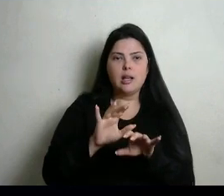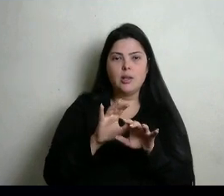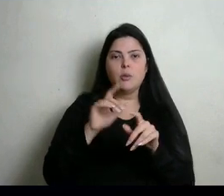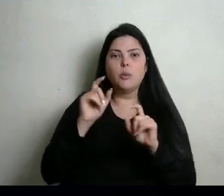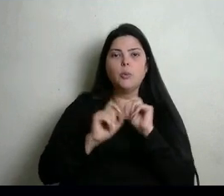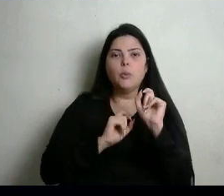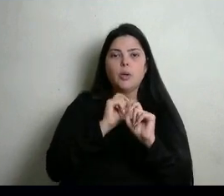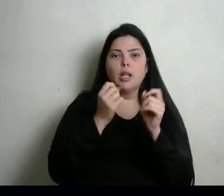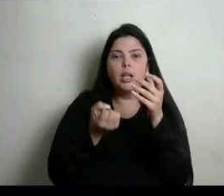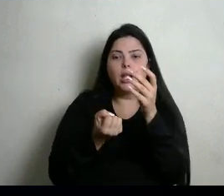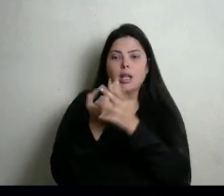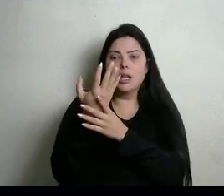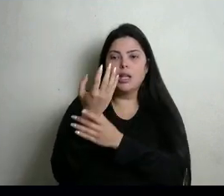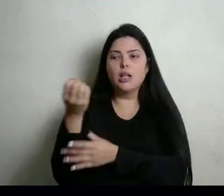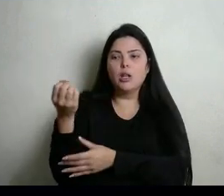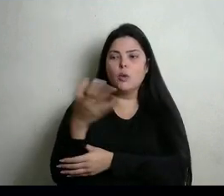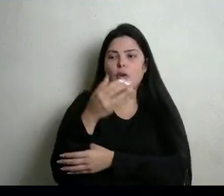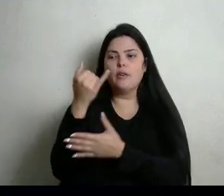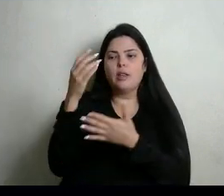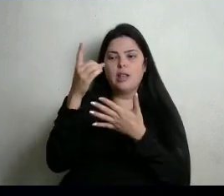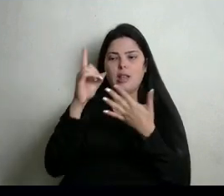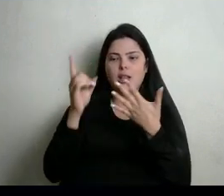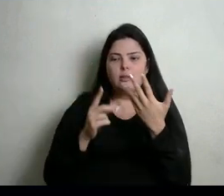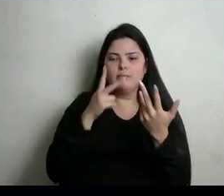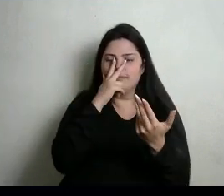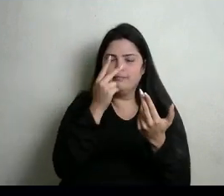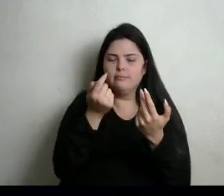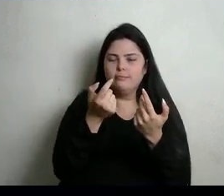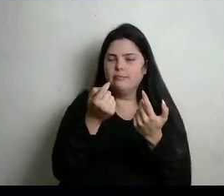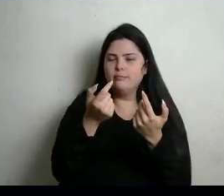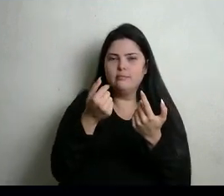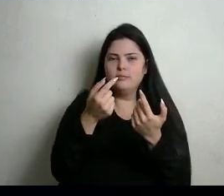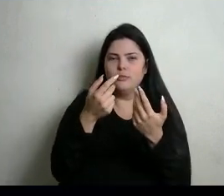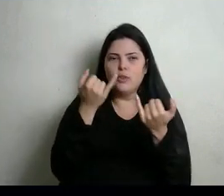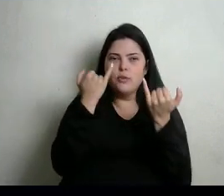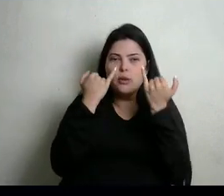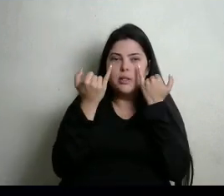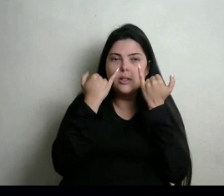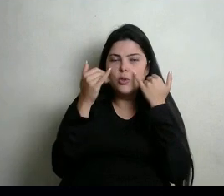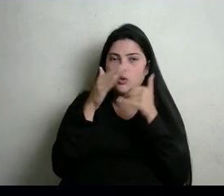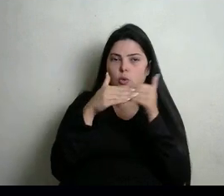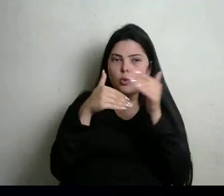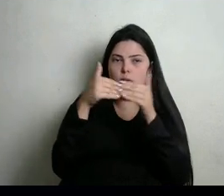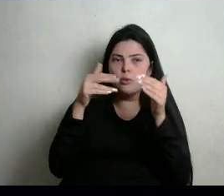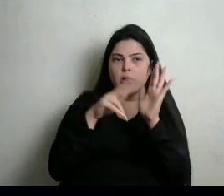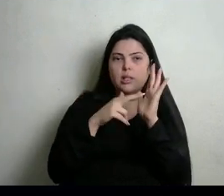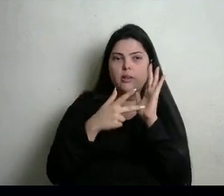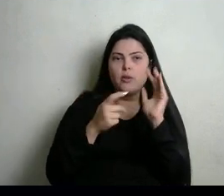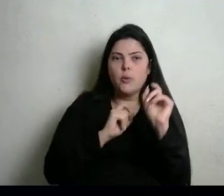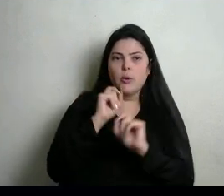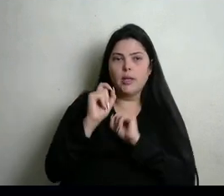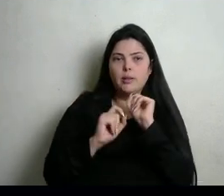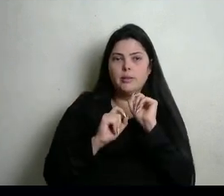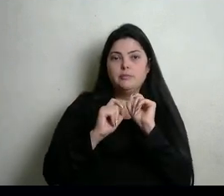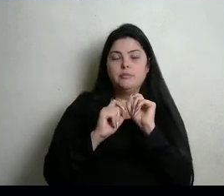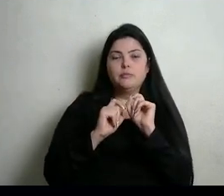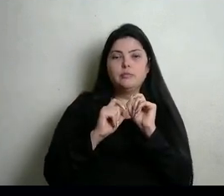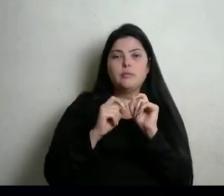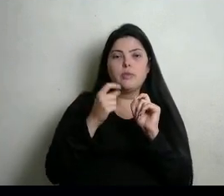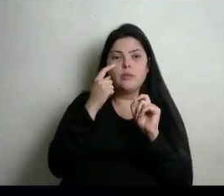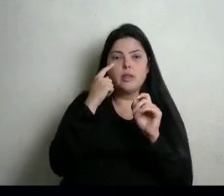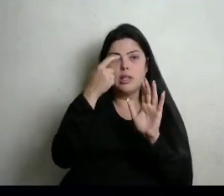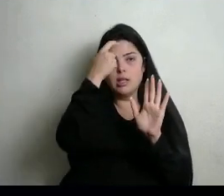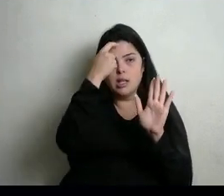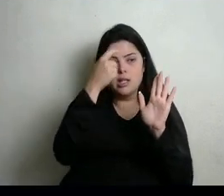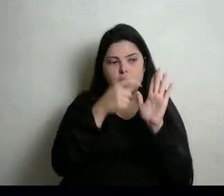consegue criar novos dados que se assemelham a esses dados de construção. Ou seja, se eu pegar uma IA generativa